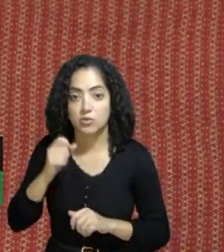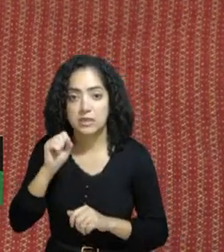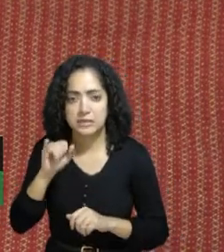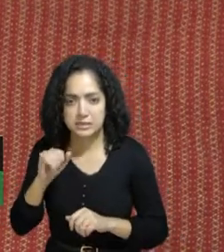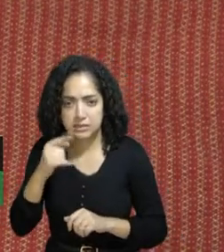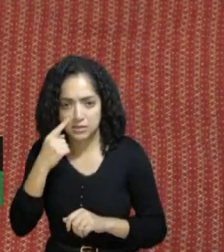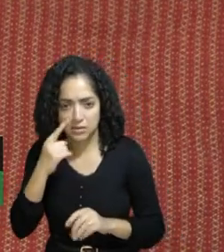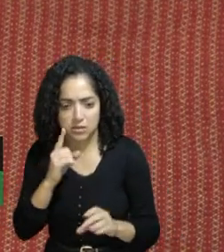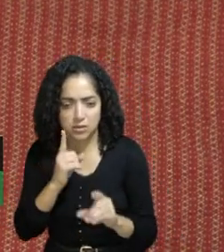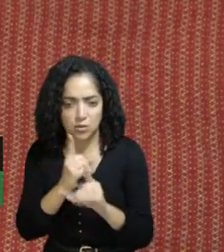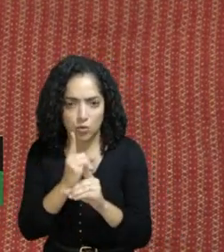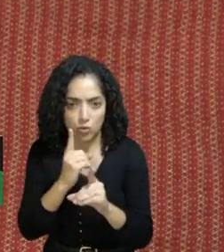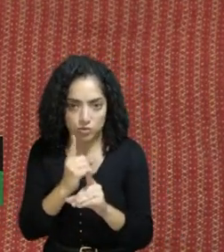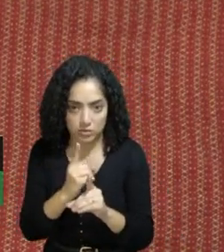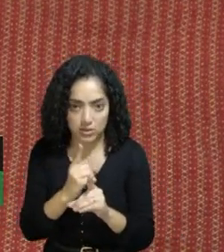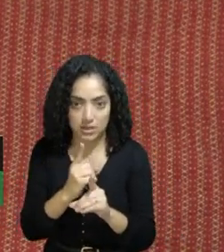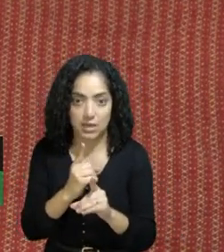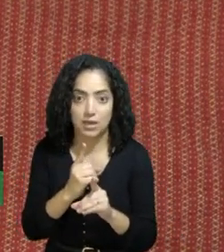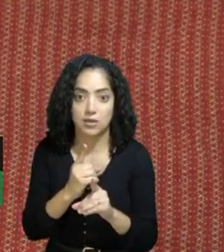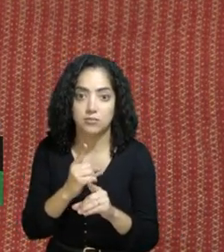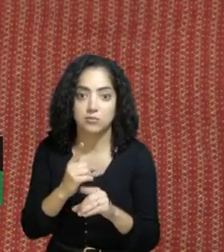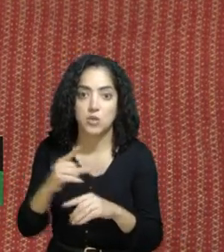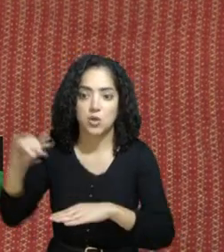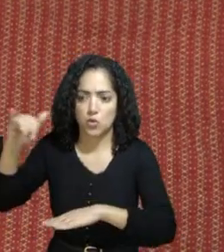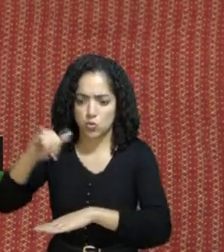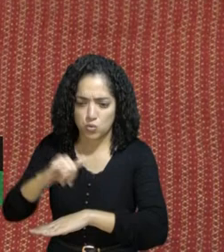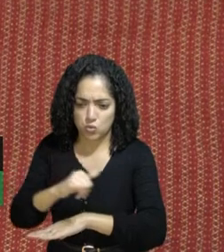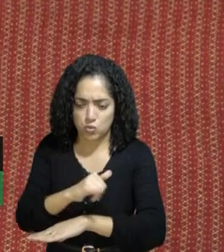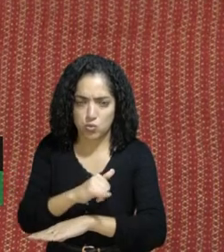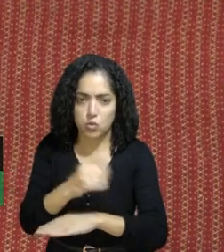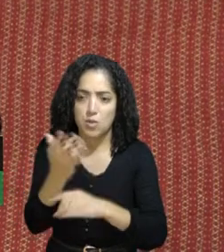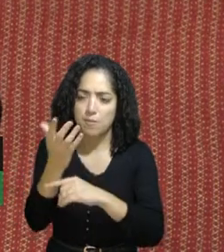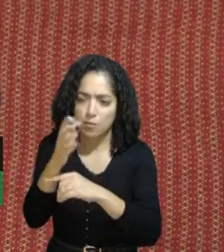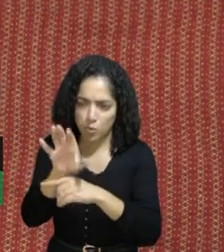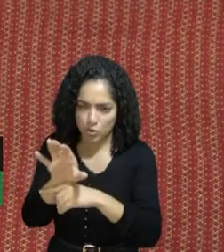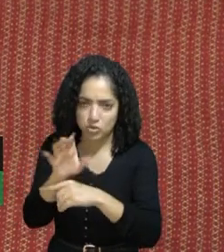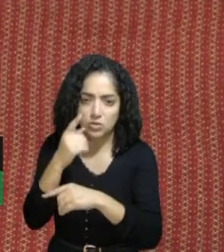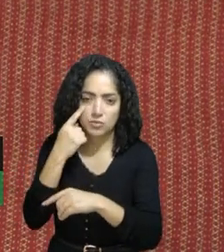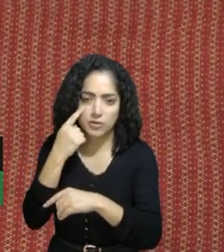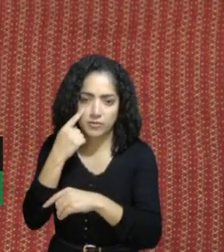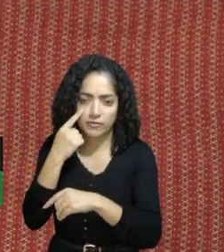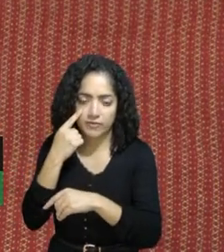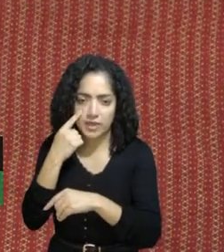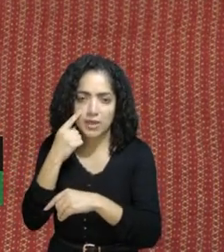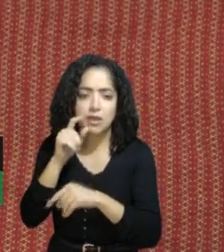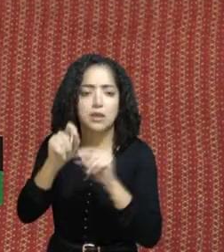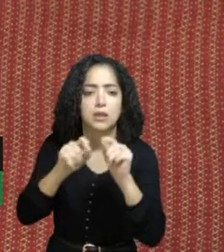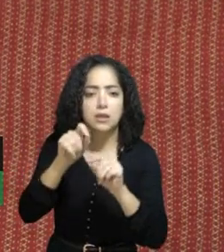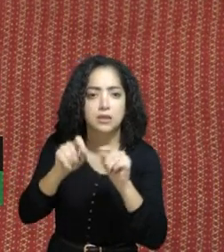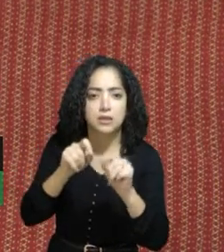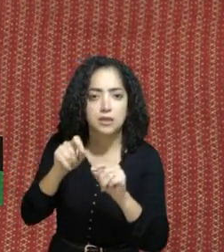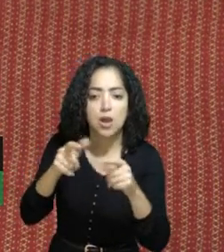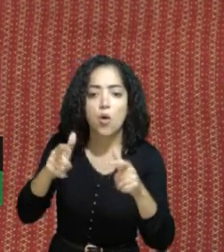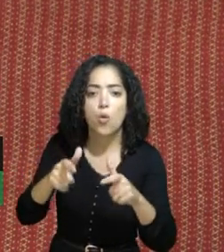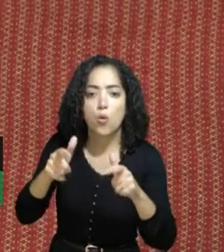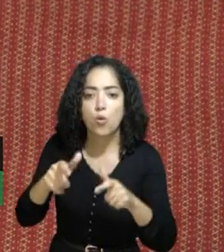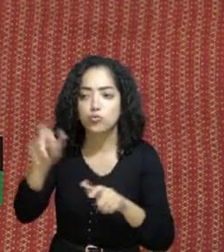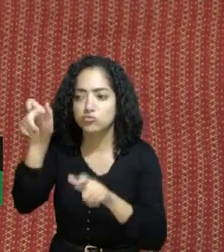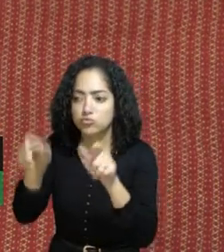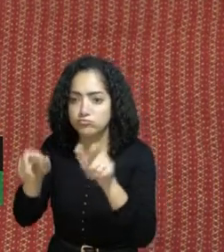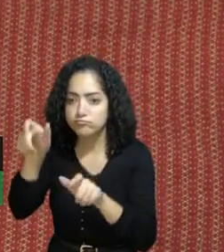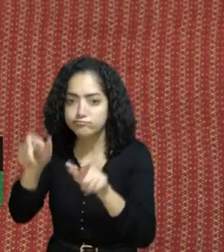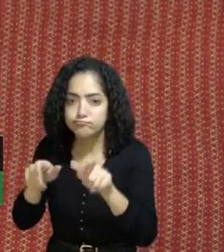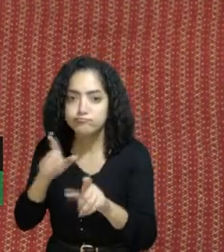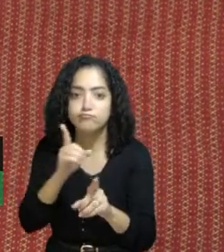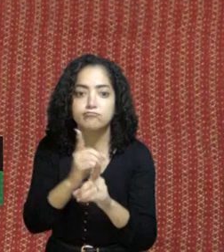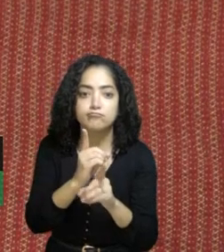1.200 servidores a 6 aeronaves, poste lá no grupo dos deputados, lá para que a gente possa identificar aonde eles estão ali, até para melhor orientar,